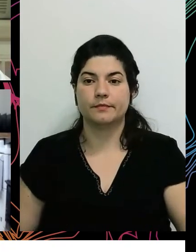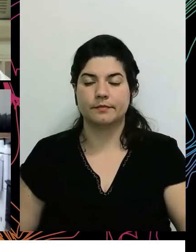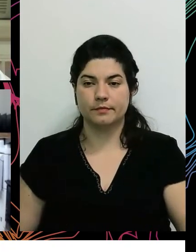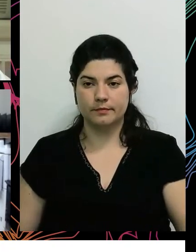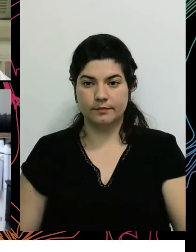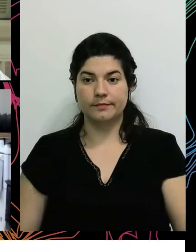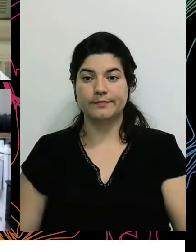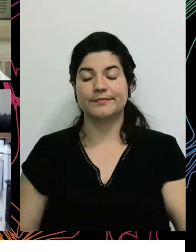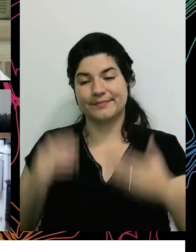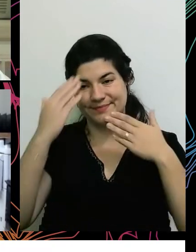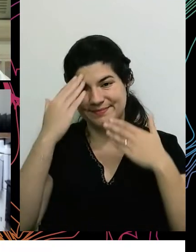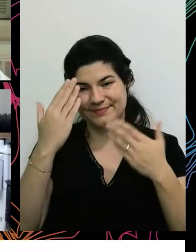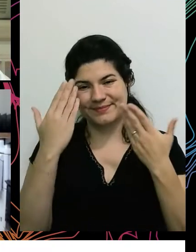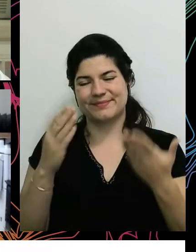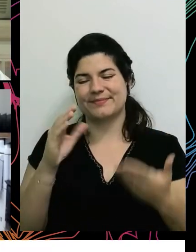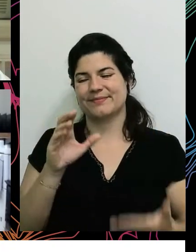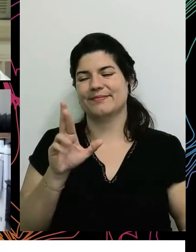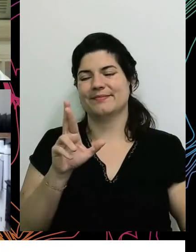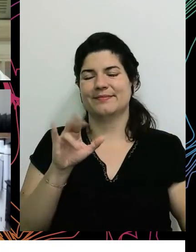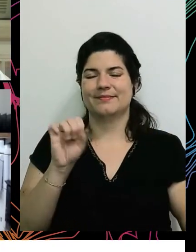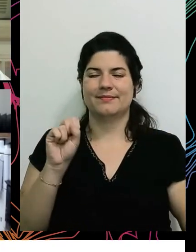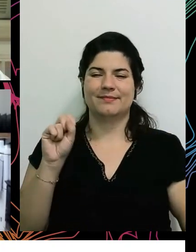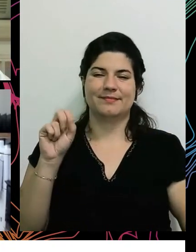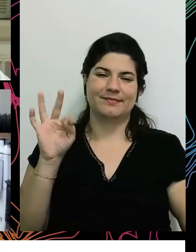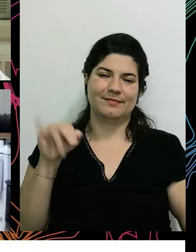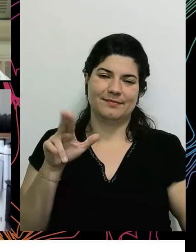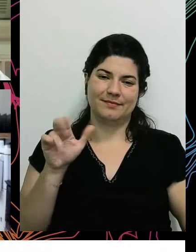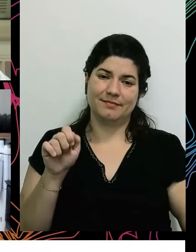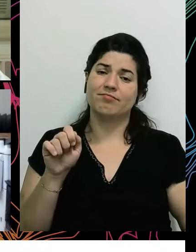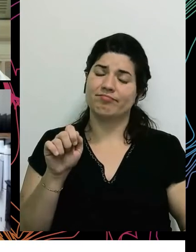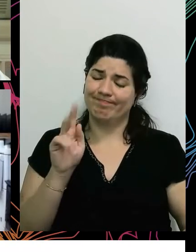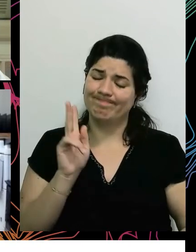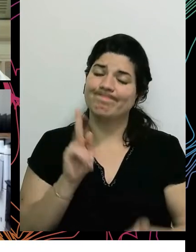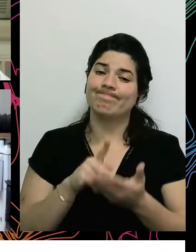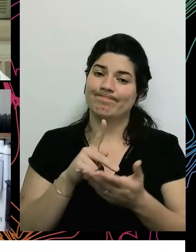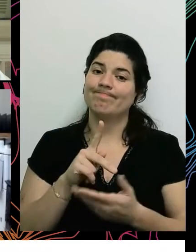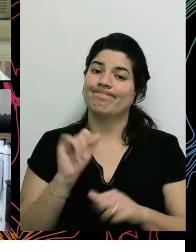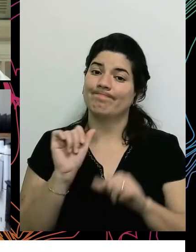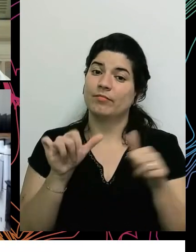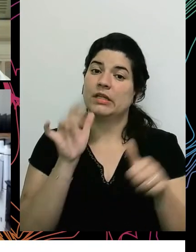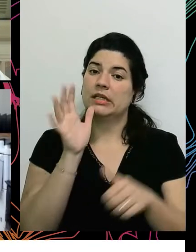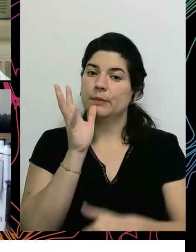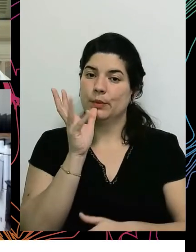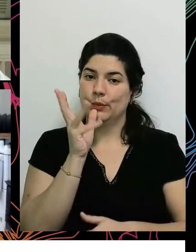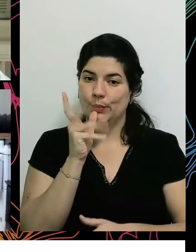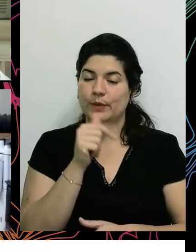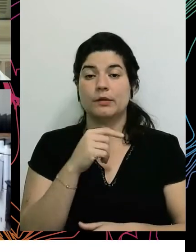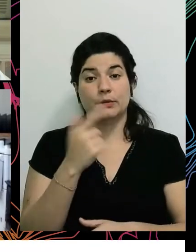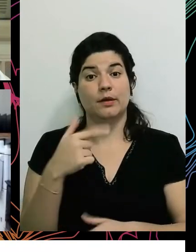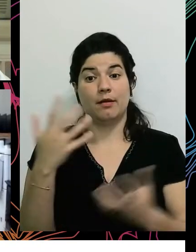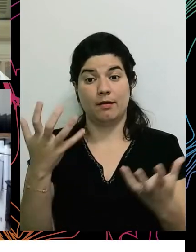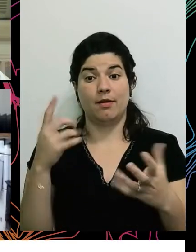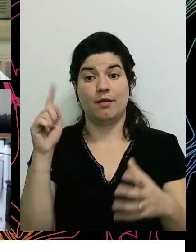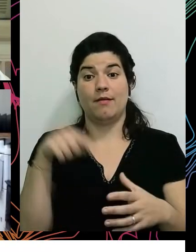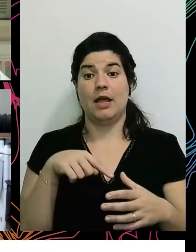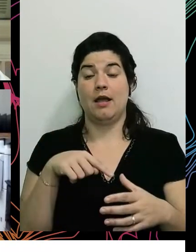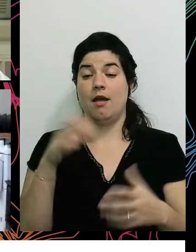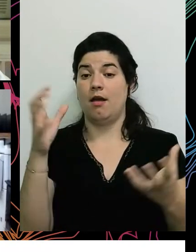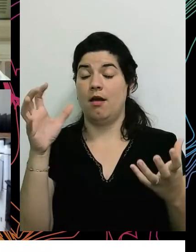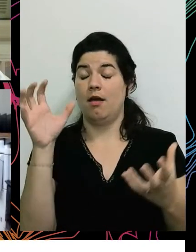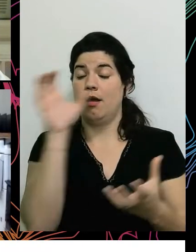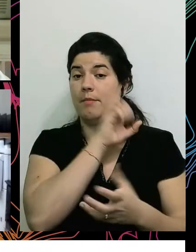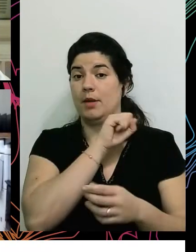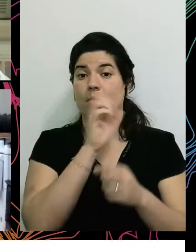Obrigada, Cristina. De fato, né, a mudança é lenta e a gente está aqui justamente para tentar acelerar essas mudanças, né, atingir